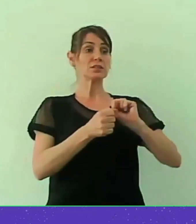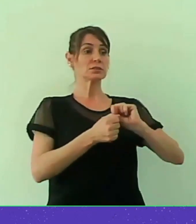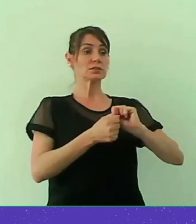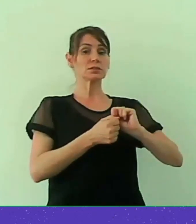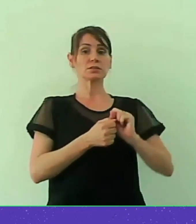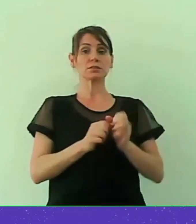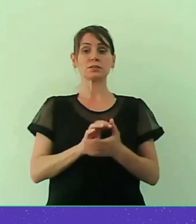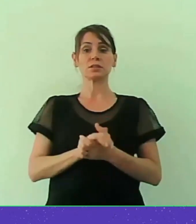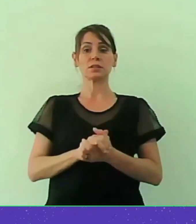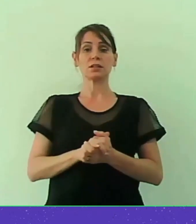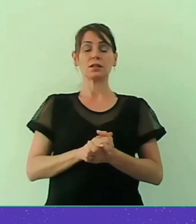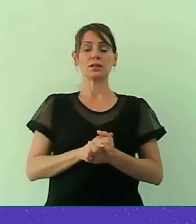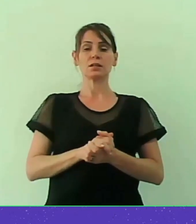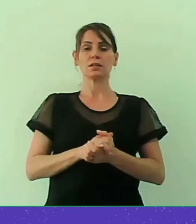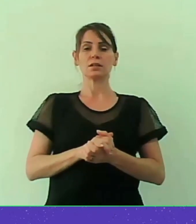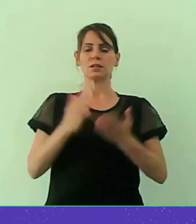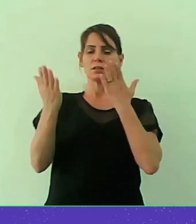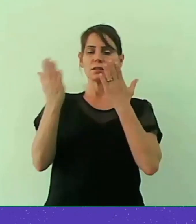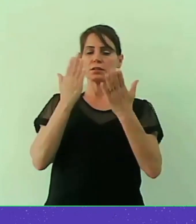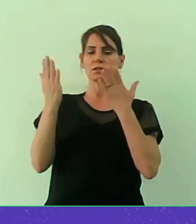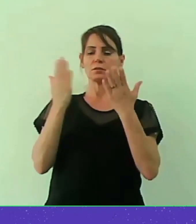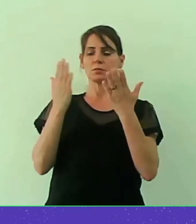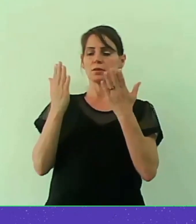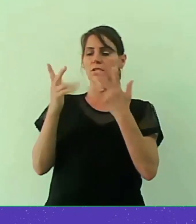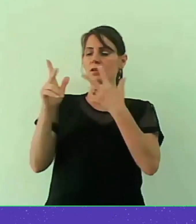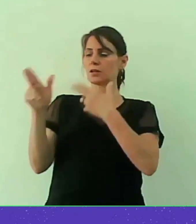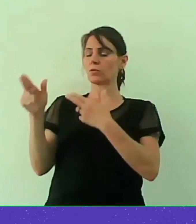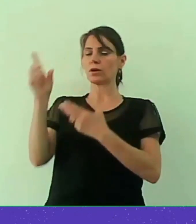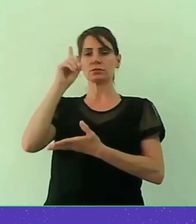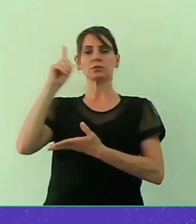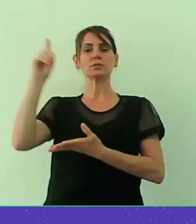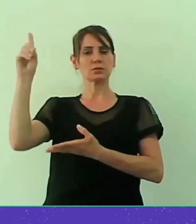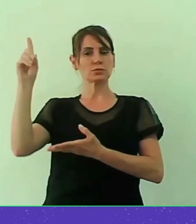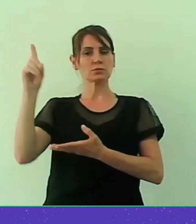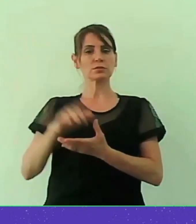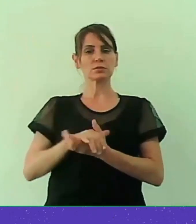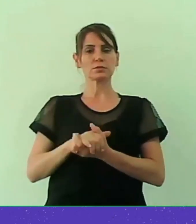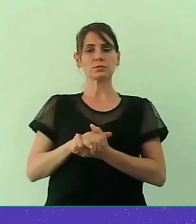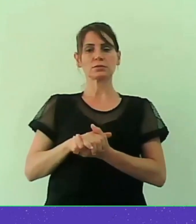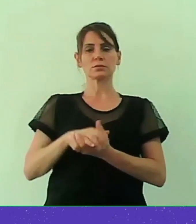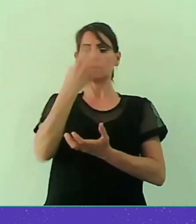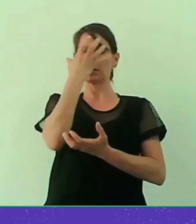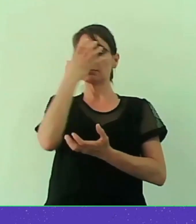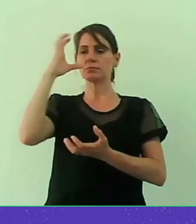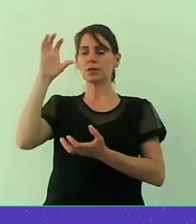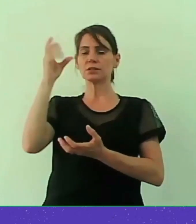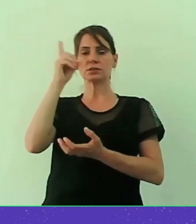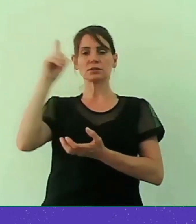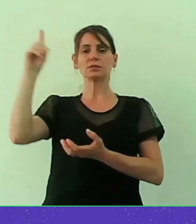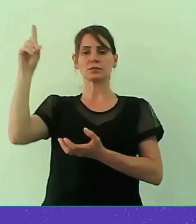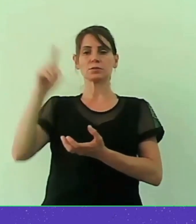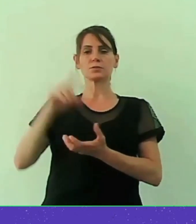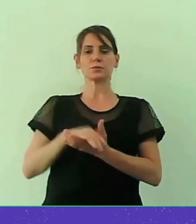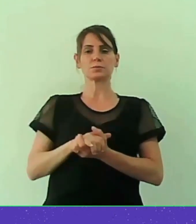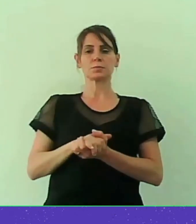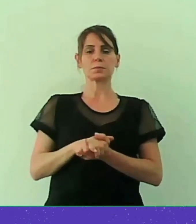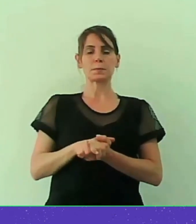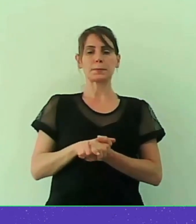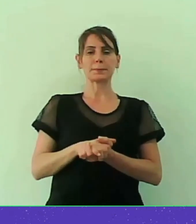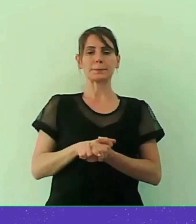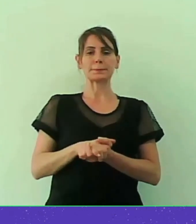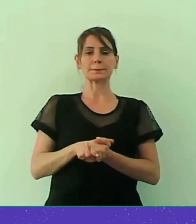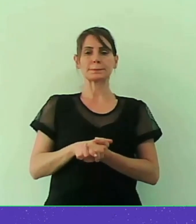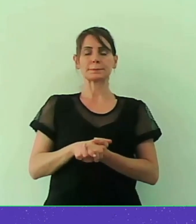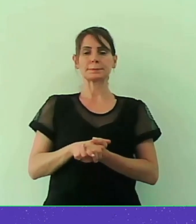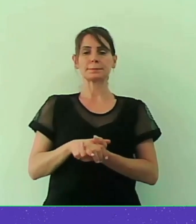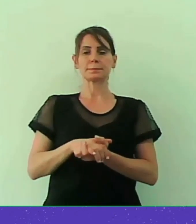feita à imagem e semelhança de Deus, e que recebeu uma incumbência na criação de governar a terra,